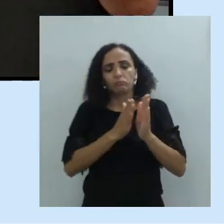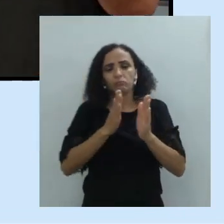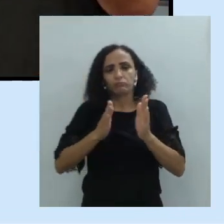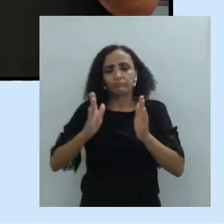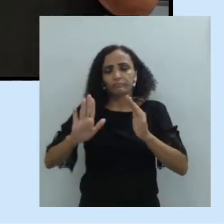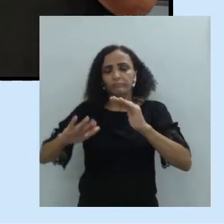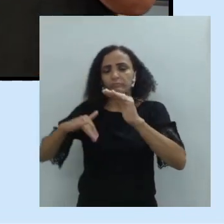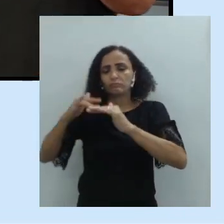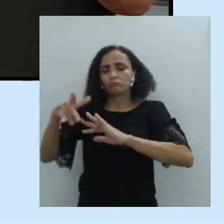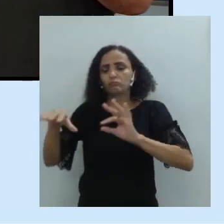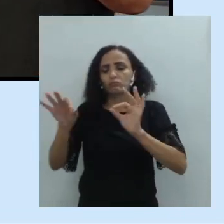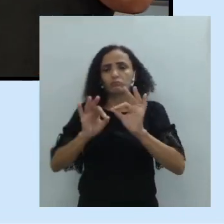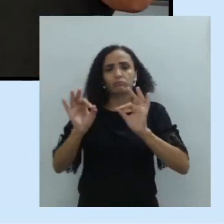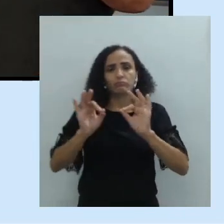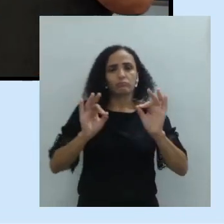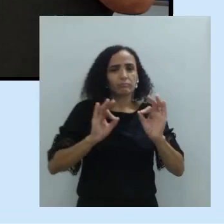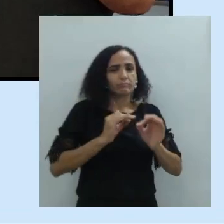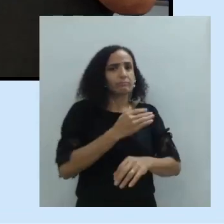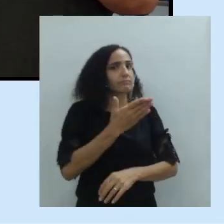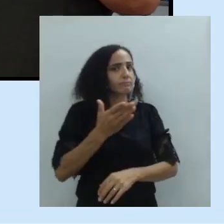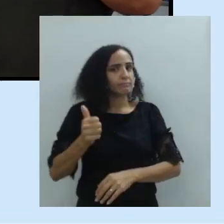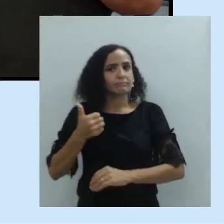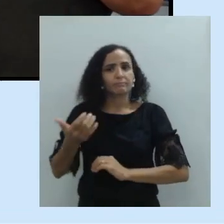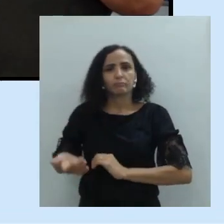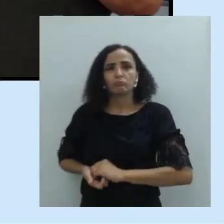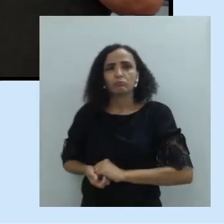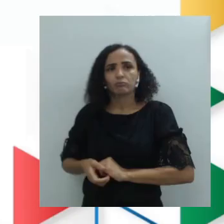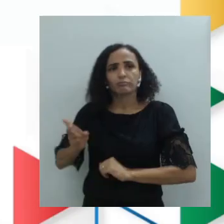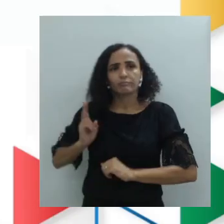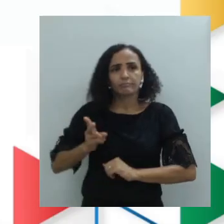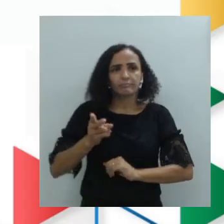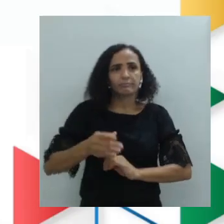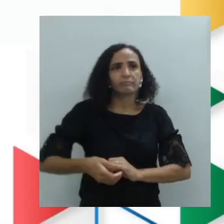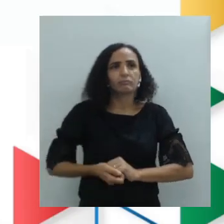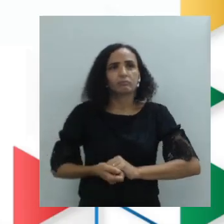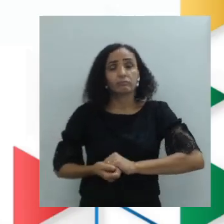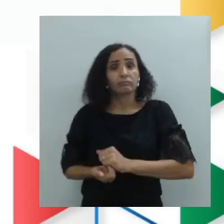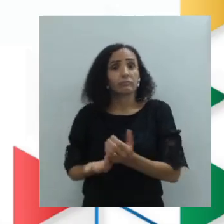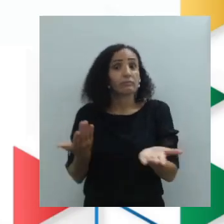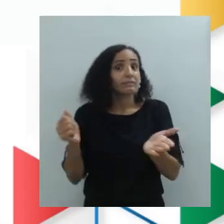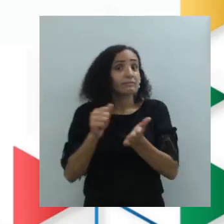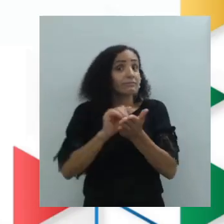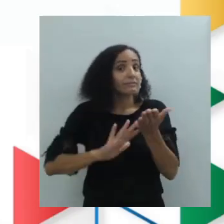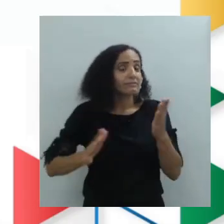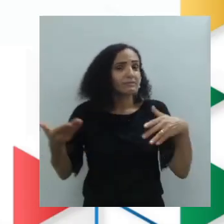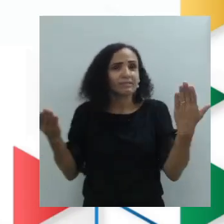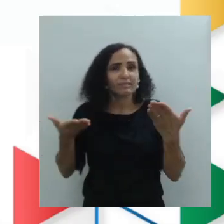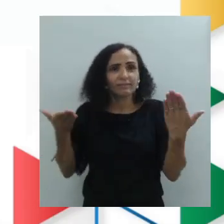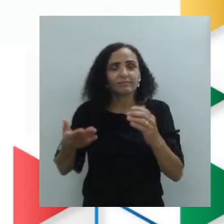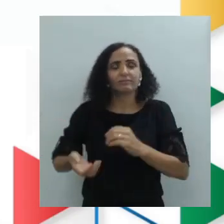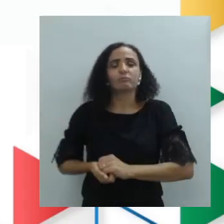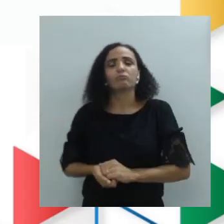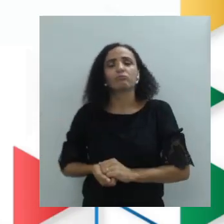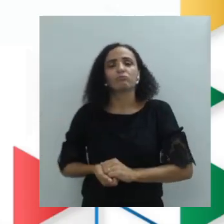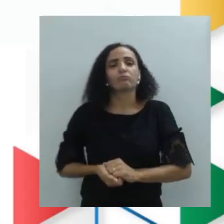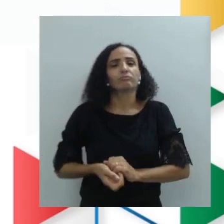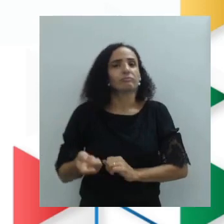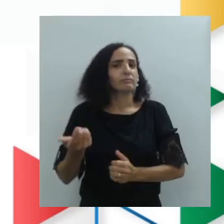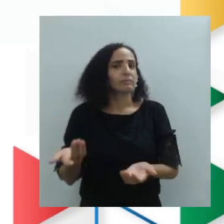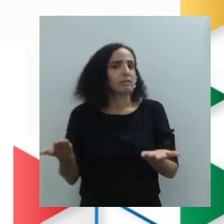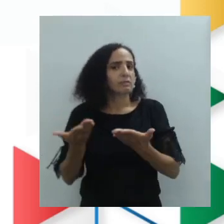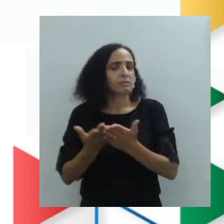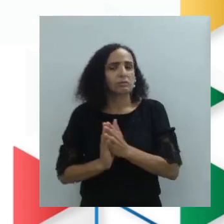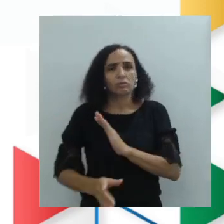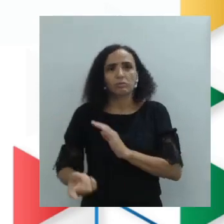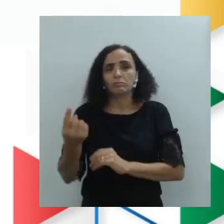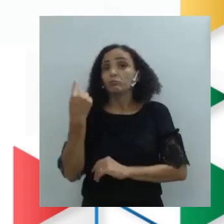o organismo em si, tá certo? Vamos lá, na tela, vamos fazer um exercíciozinho? Vamos lá, exercício 1,